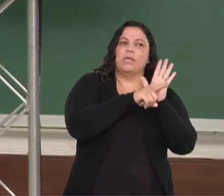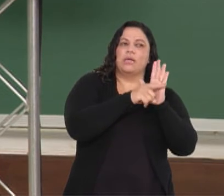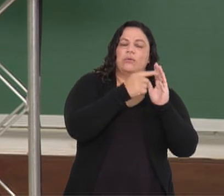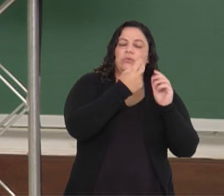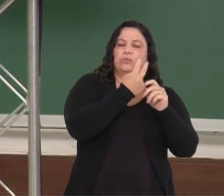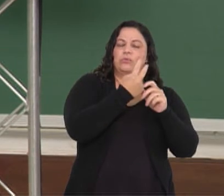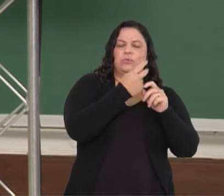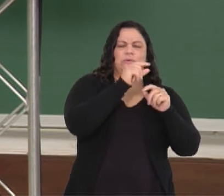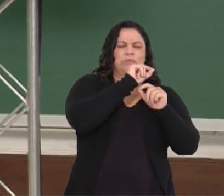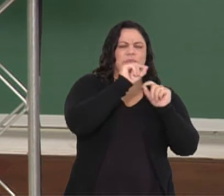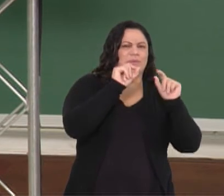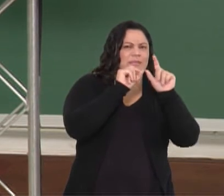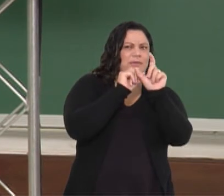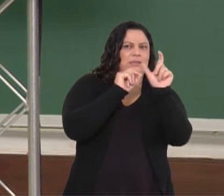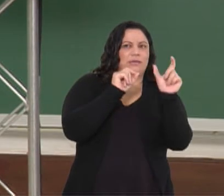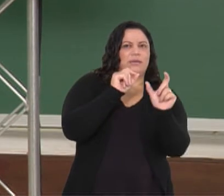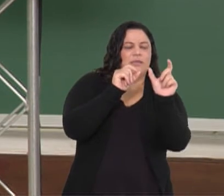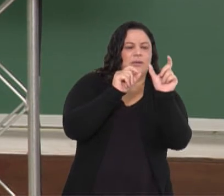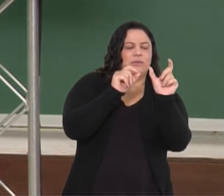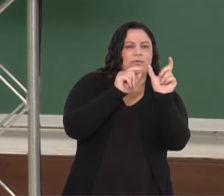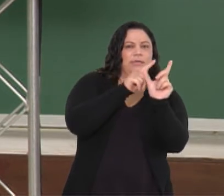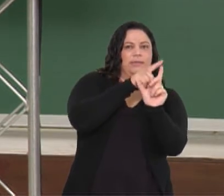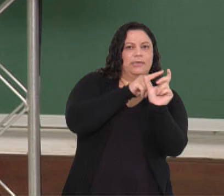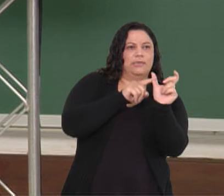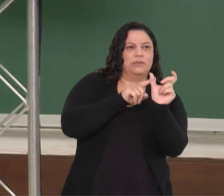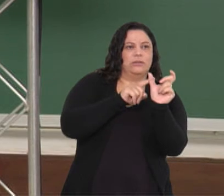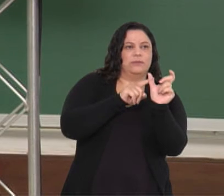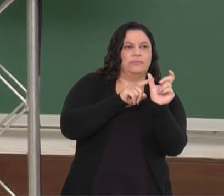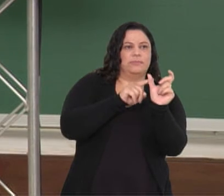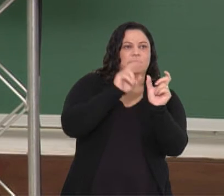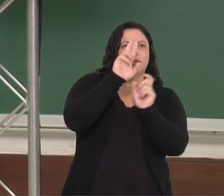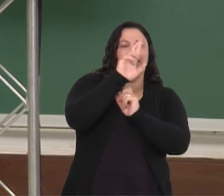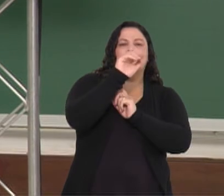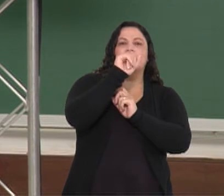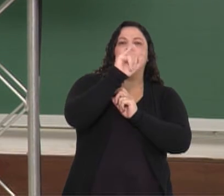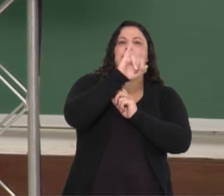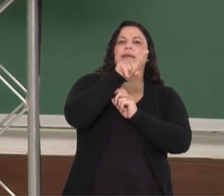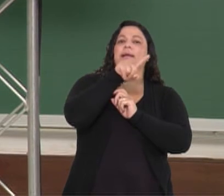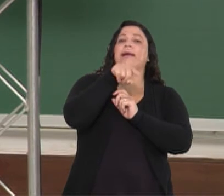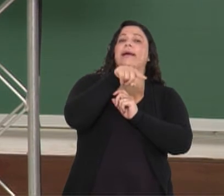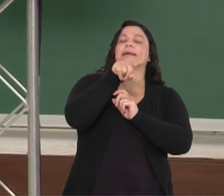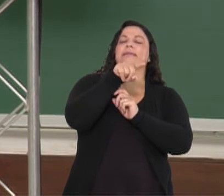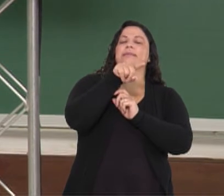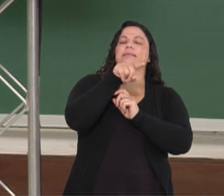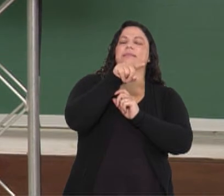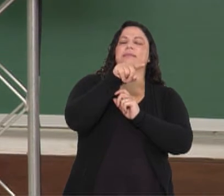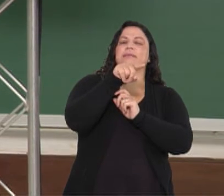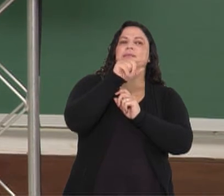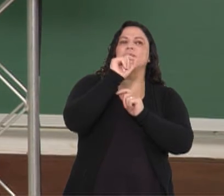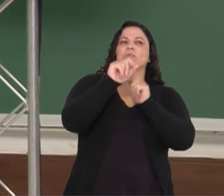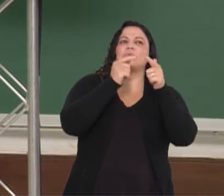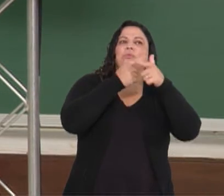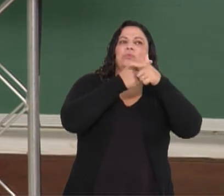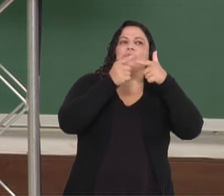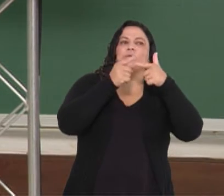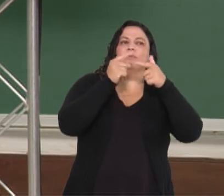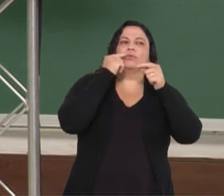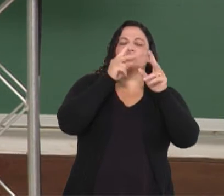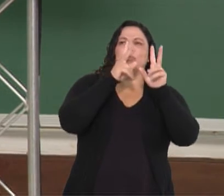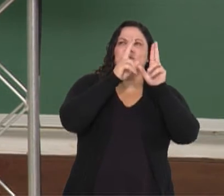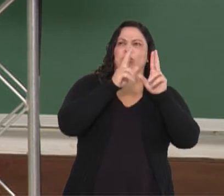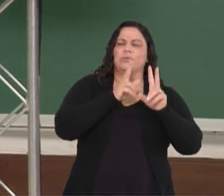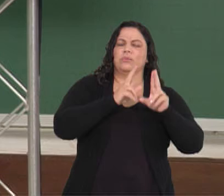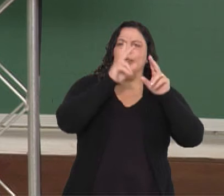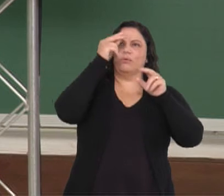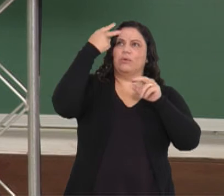olha que bacana, você vai colocar a raiz do divisor. A raiz do divisor você obtém